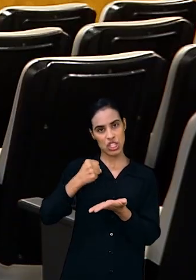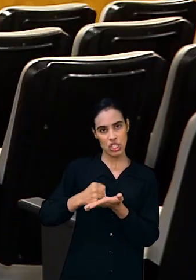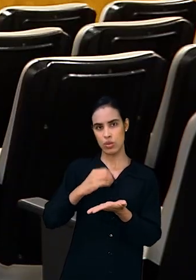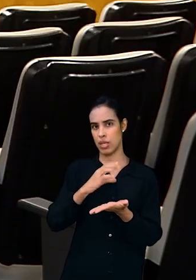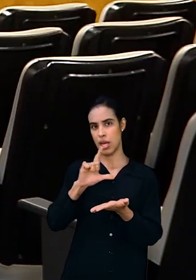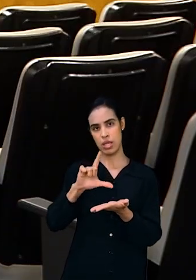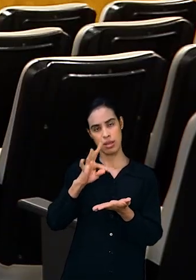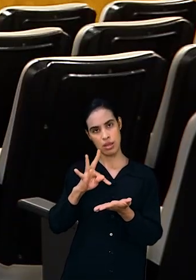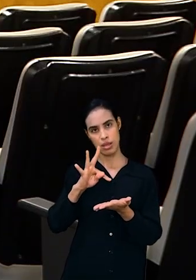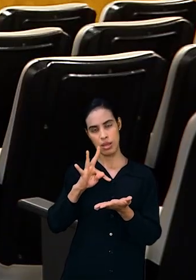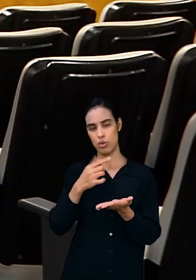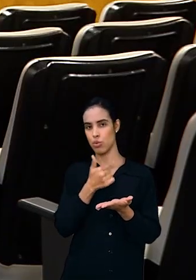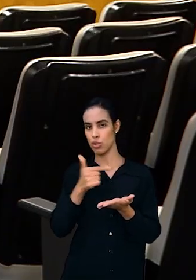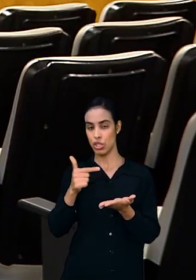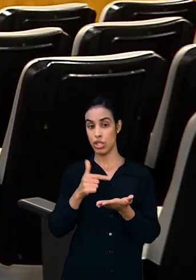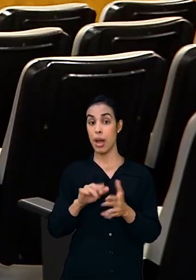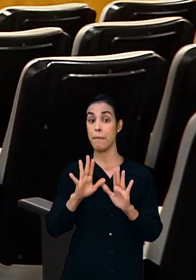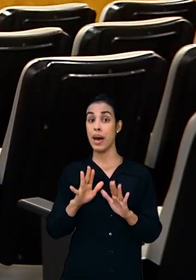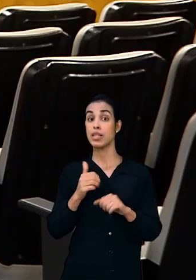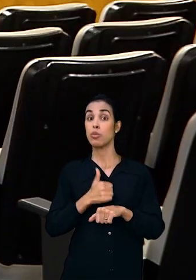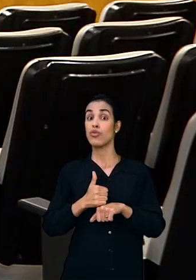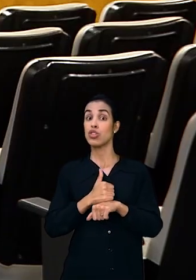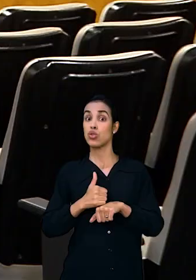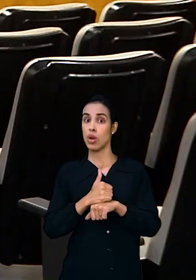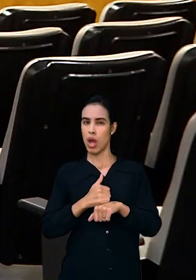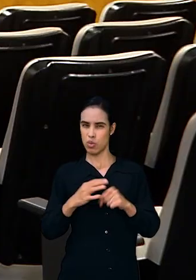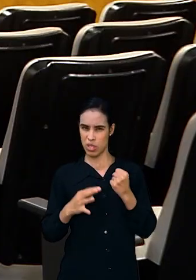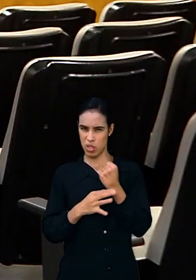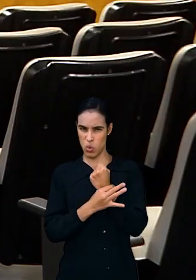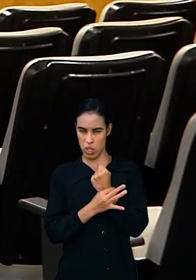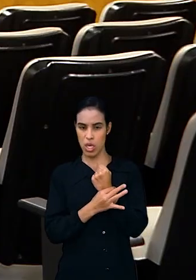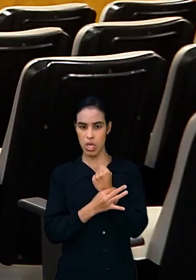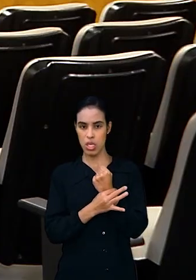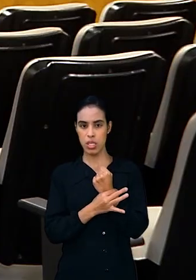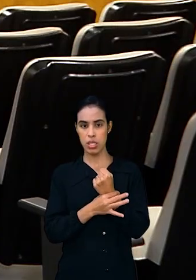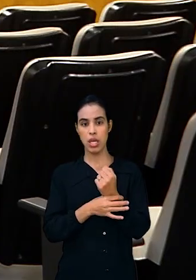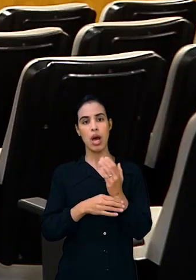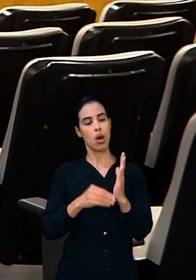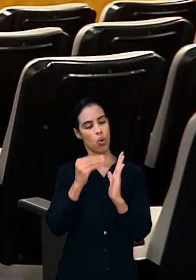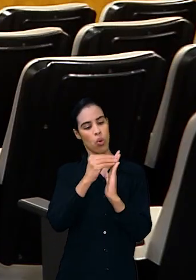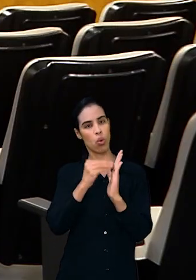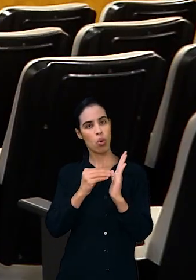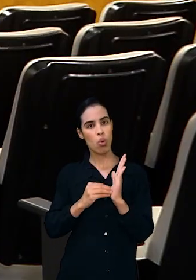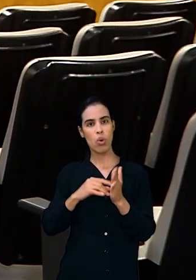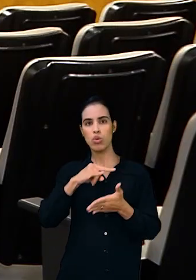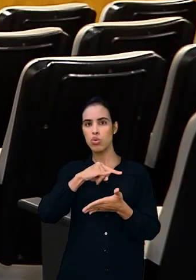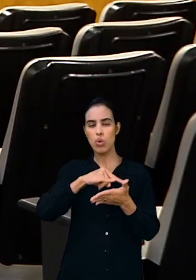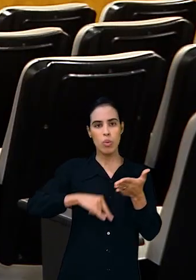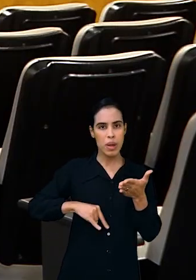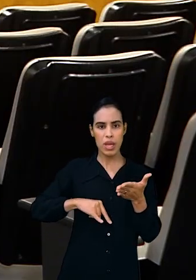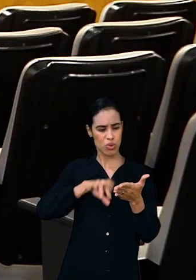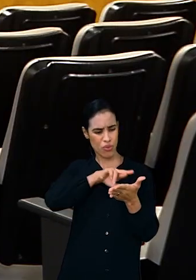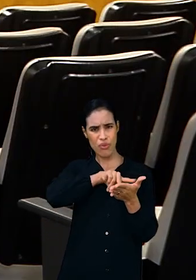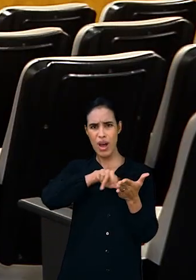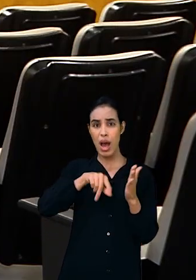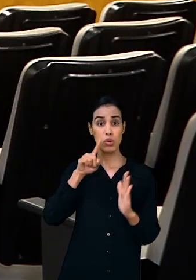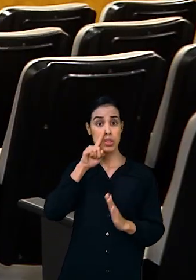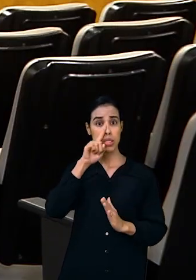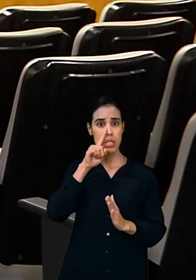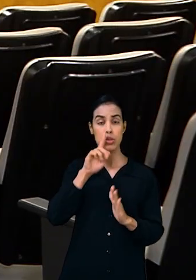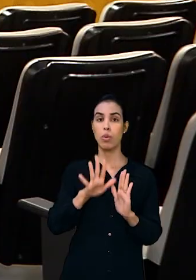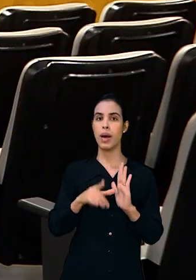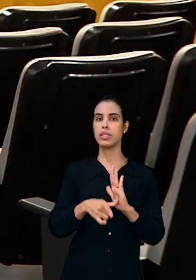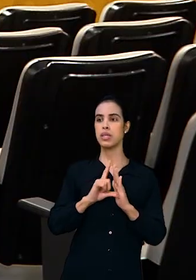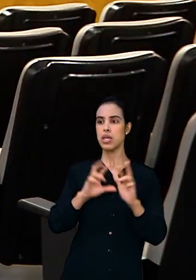emprego formal. Segundo o inquérito, a técnica fez o documento sobre os riscos referentes ao local do acidente sem